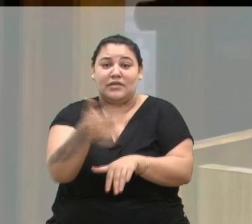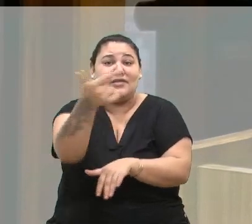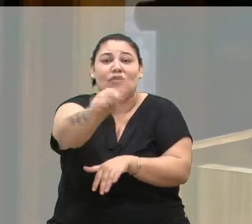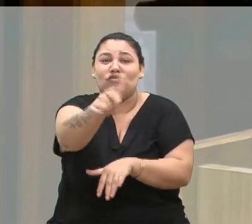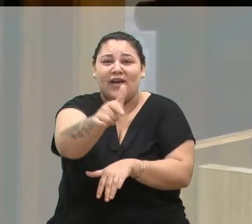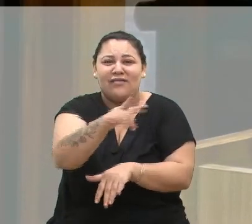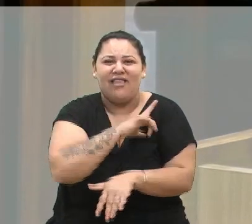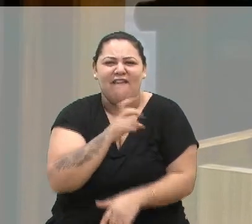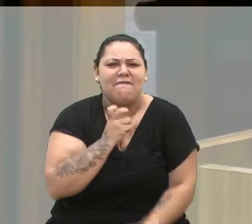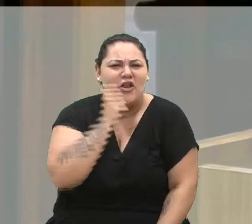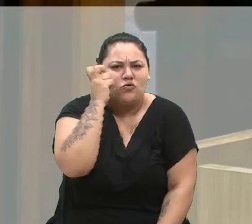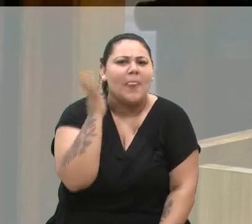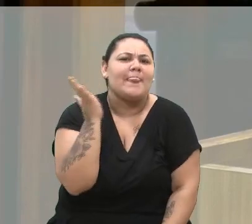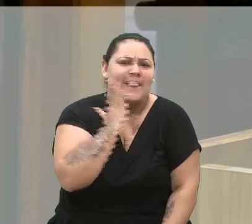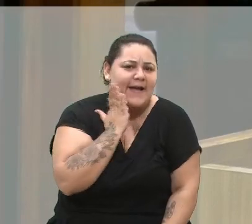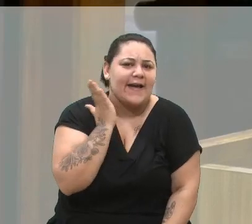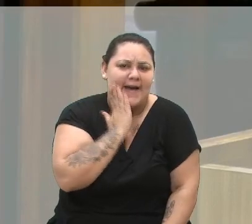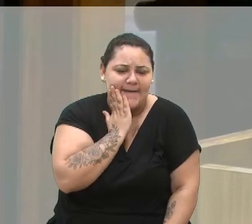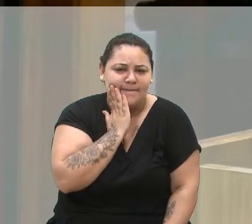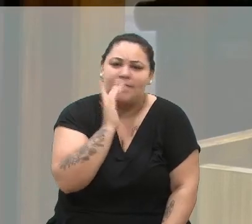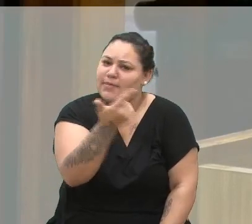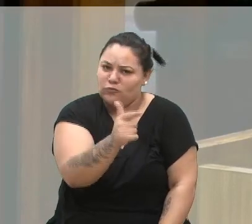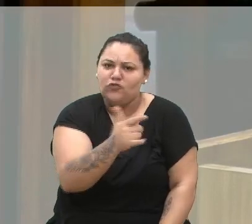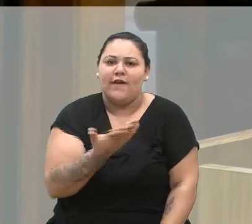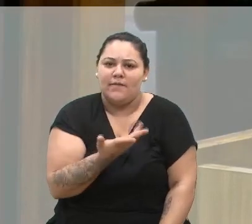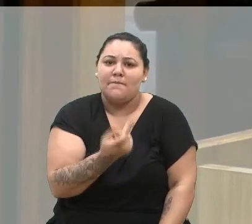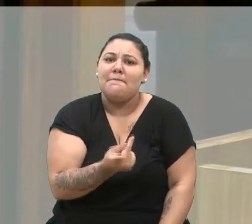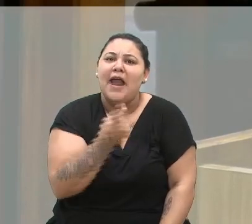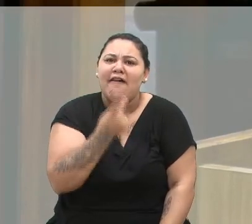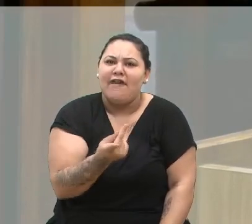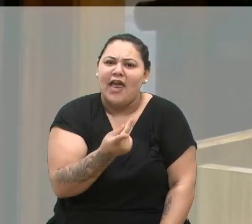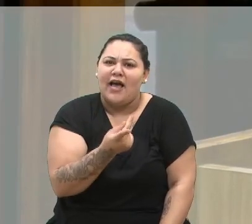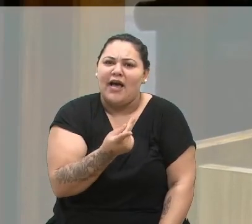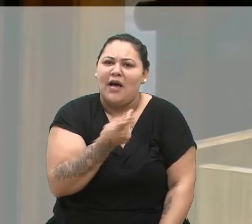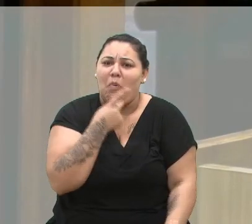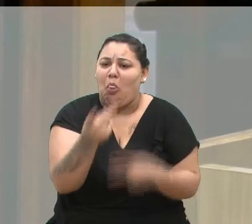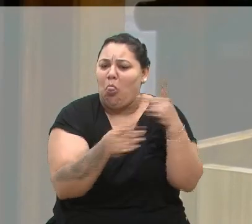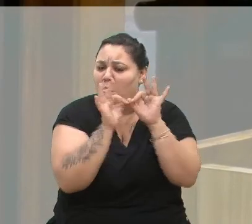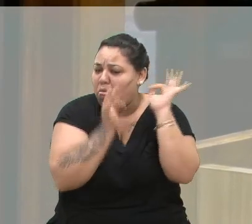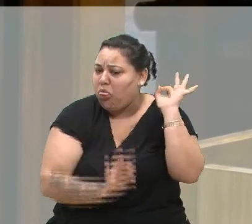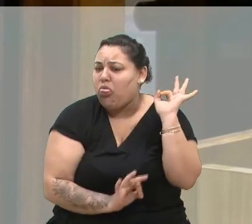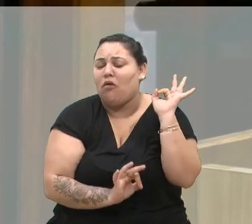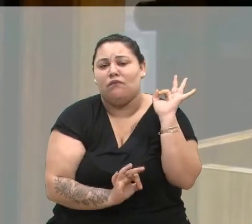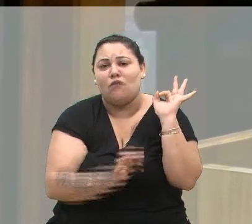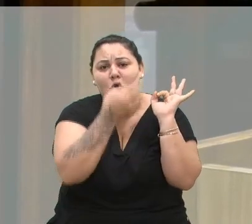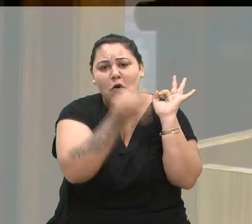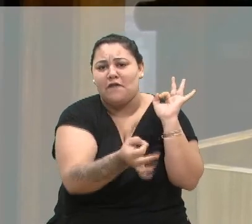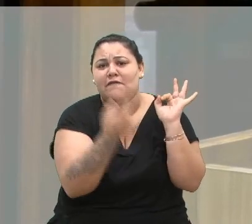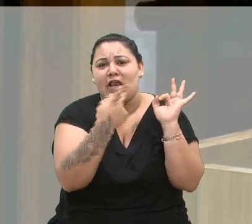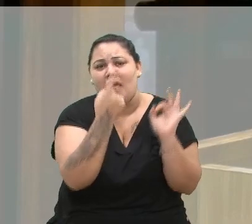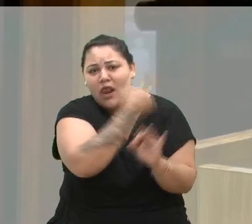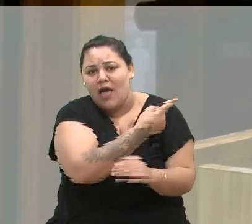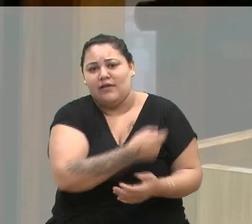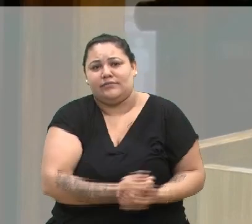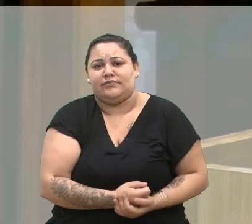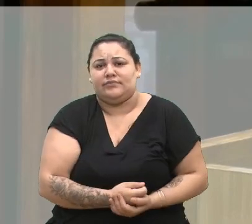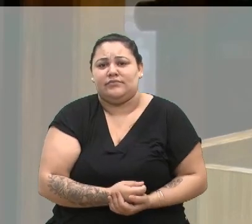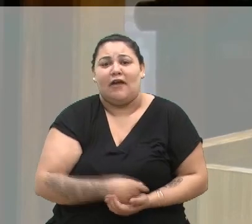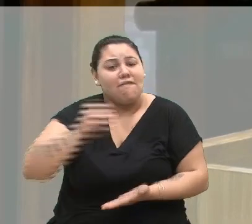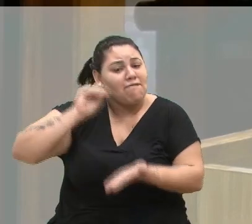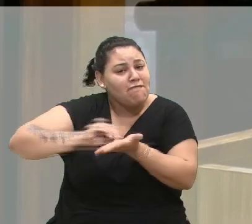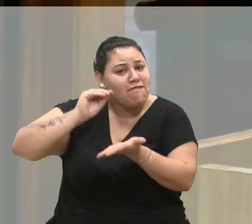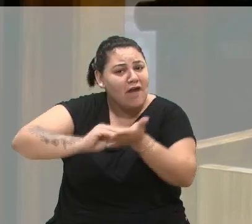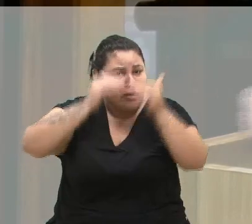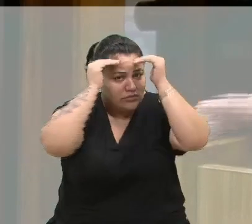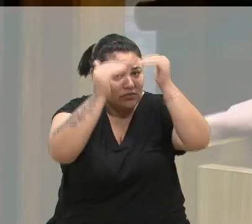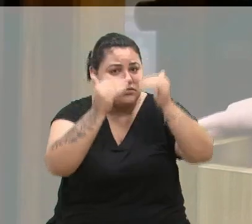nem vergonha na cara para falar os absurdos que falaram lá. É um desrespeito. Então